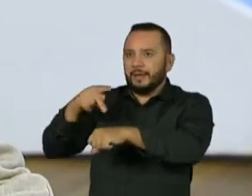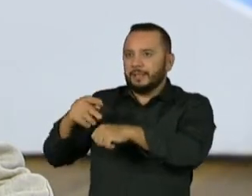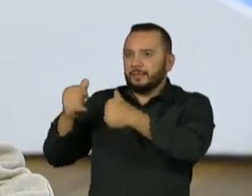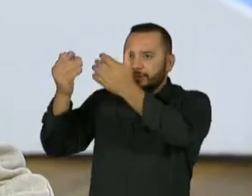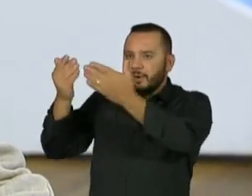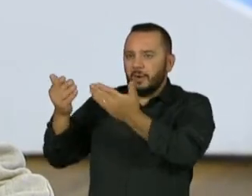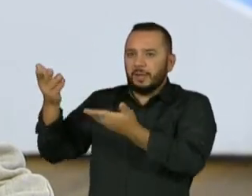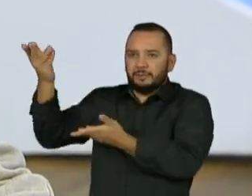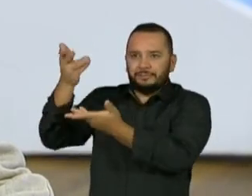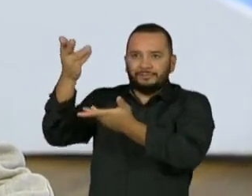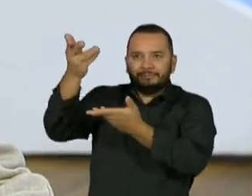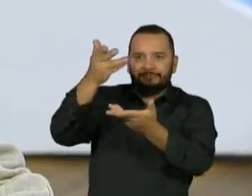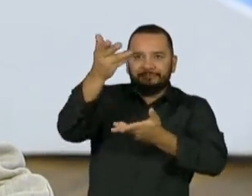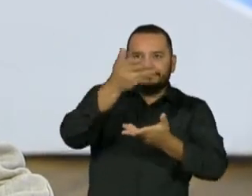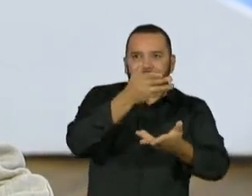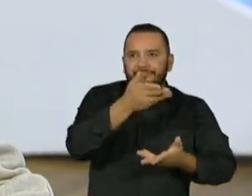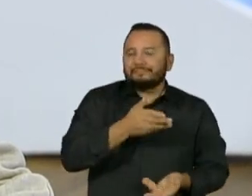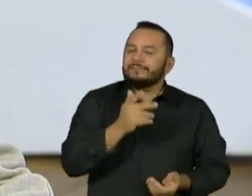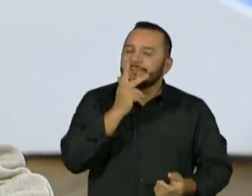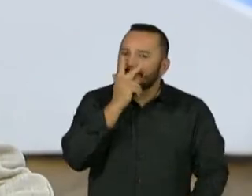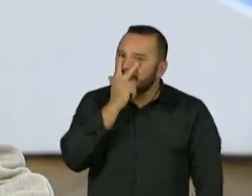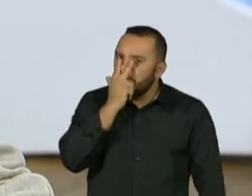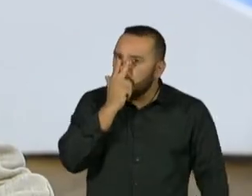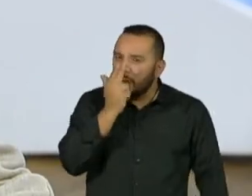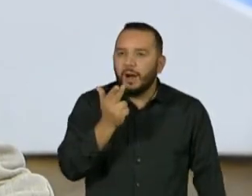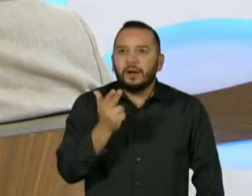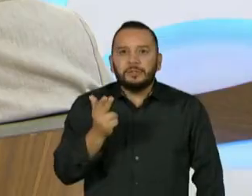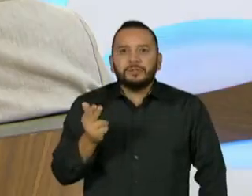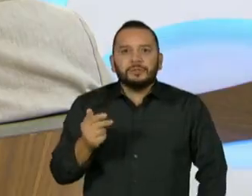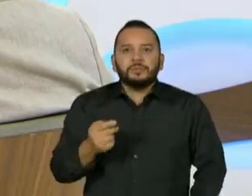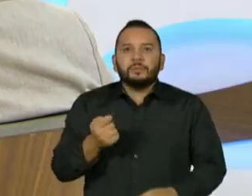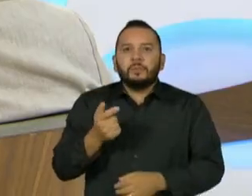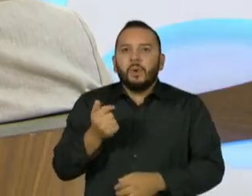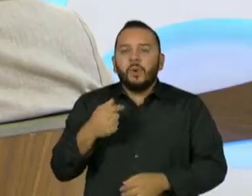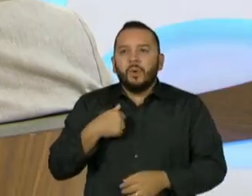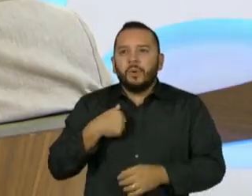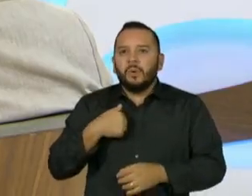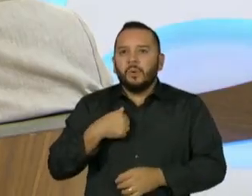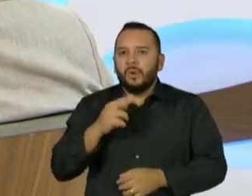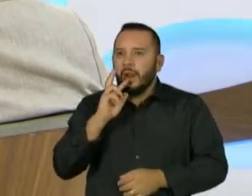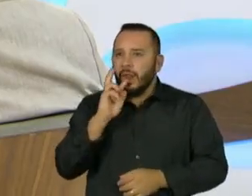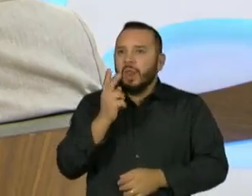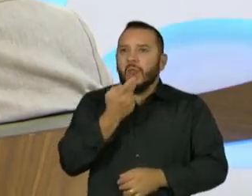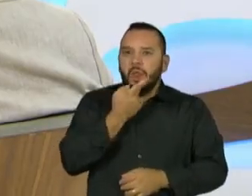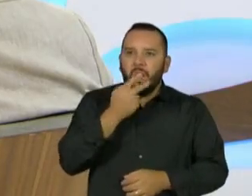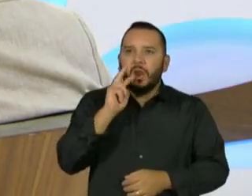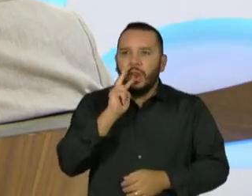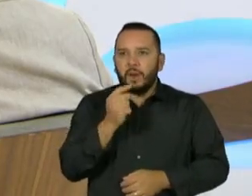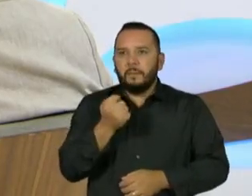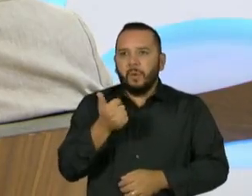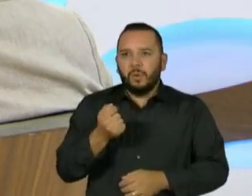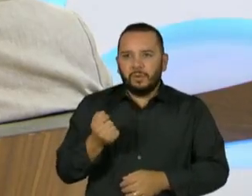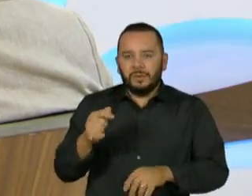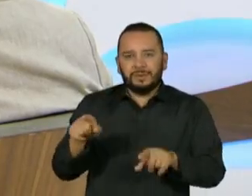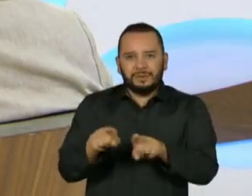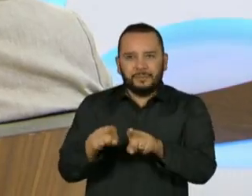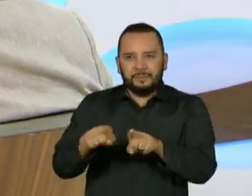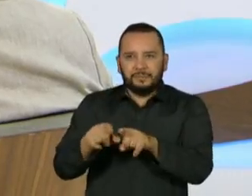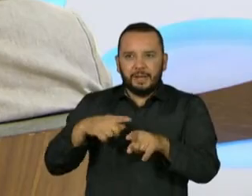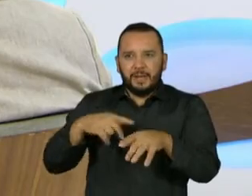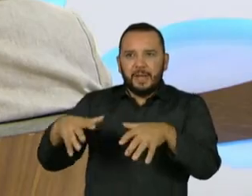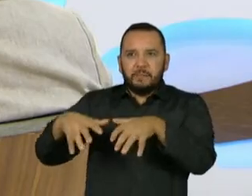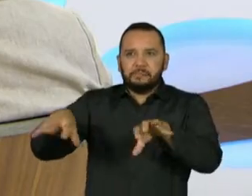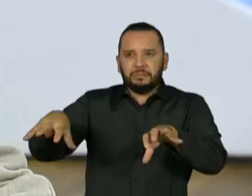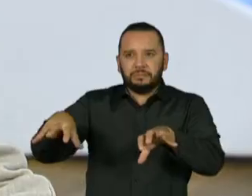nós vamos ter, espero, menos controvérsias e mesmo menos polarização na